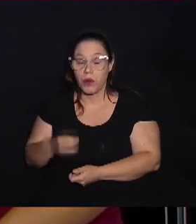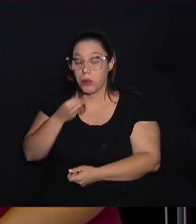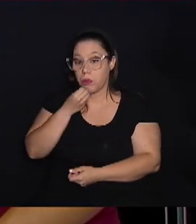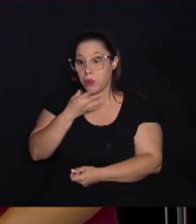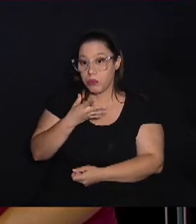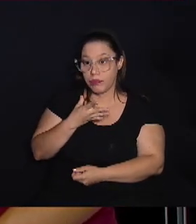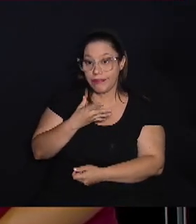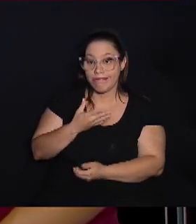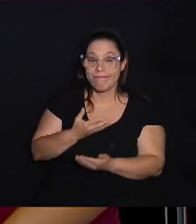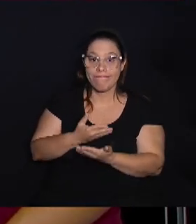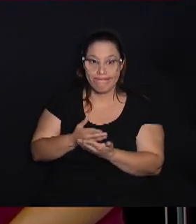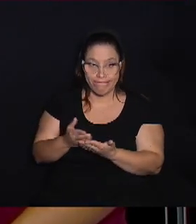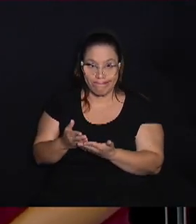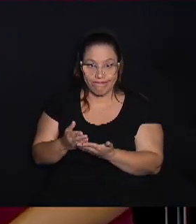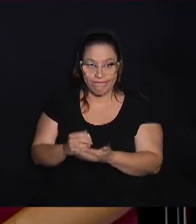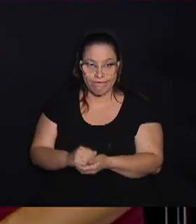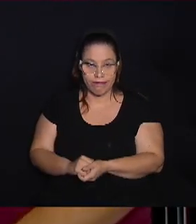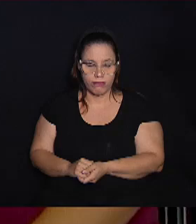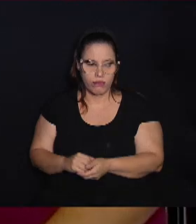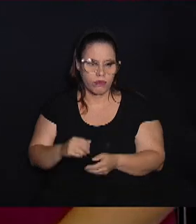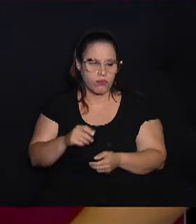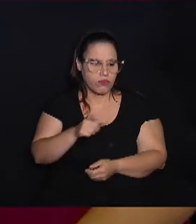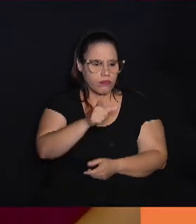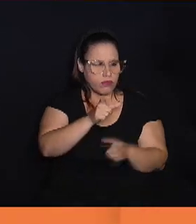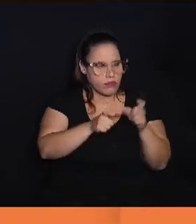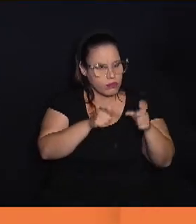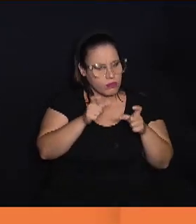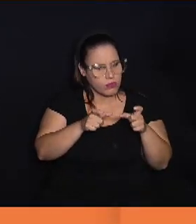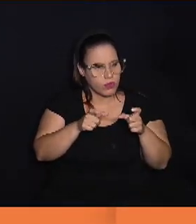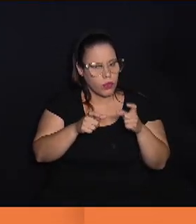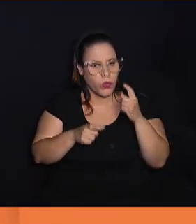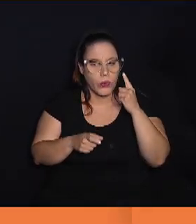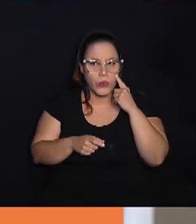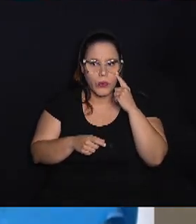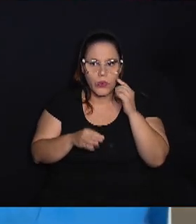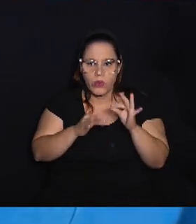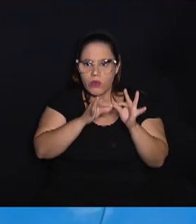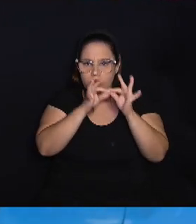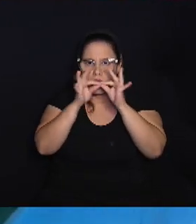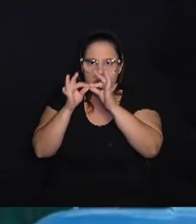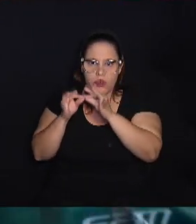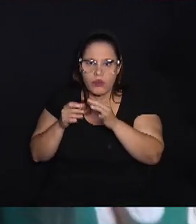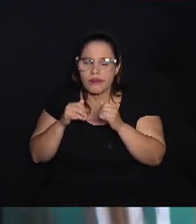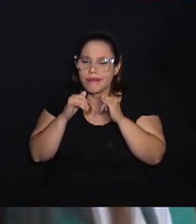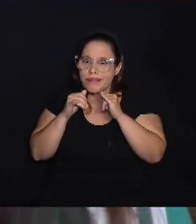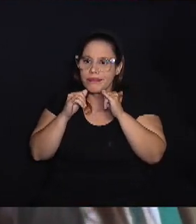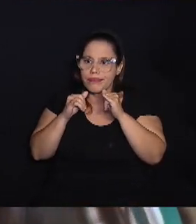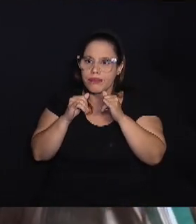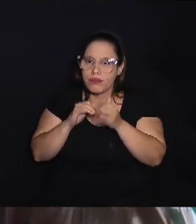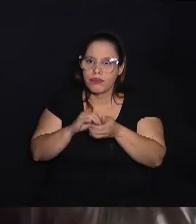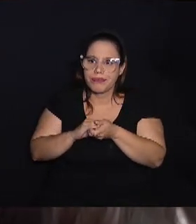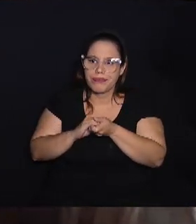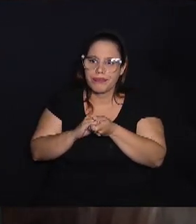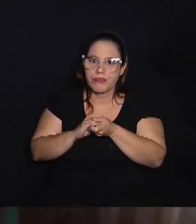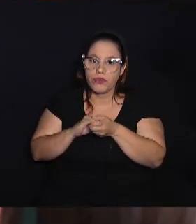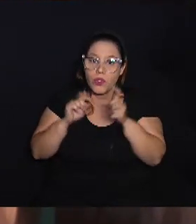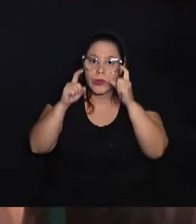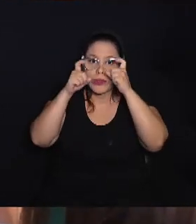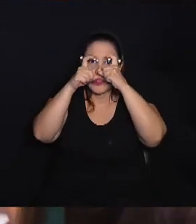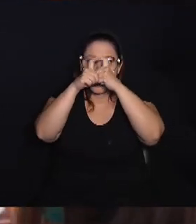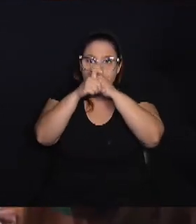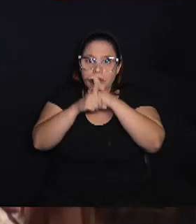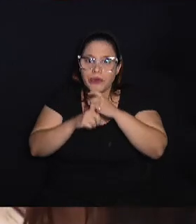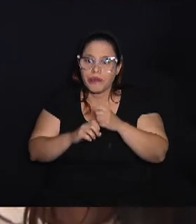Bom, vamos lá. Para as pessoas que estão vendo você falar e tudo mais, desafios, porque isso é